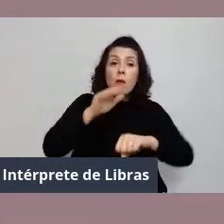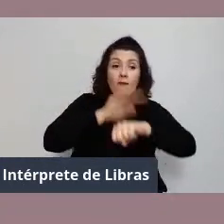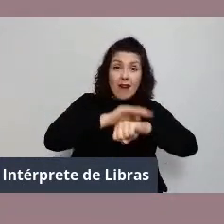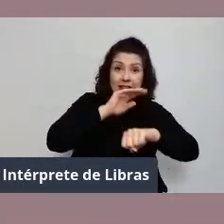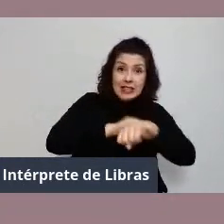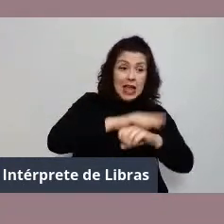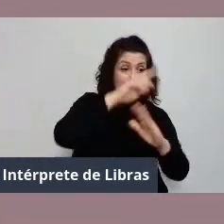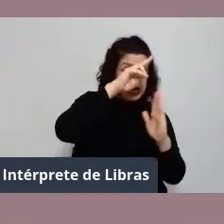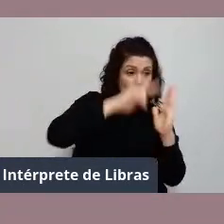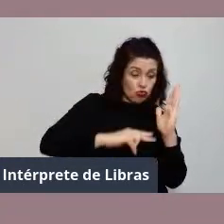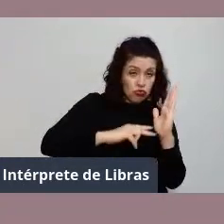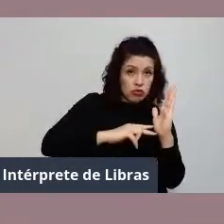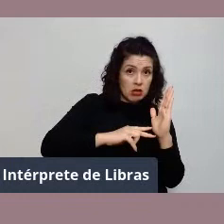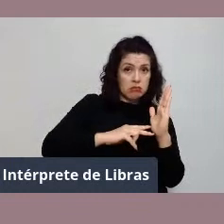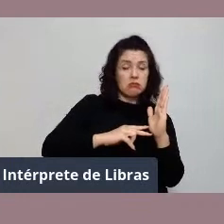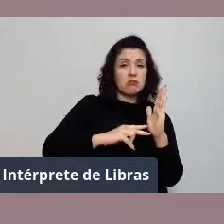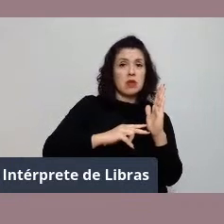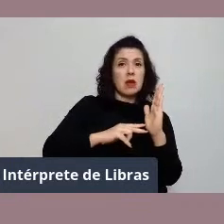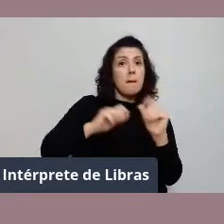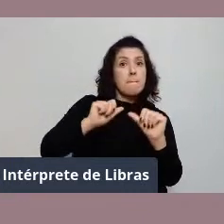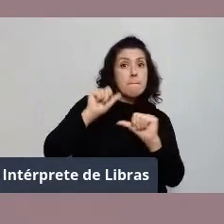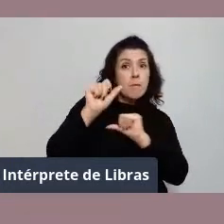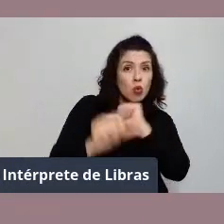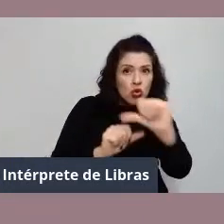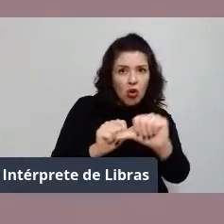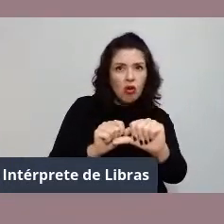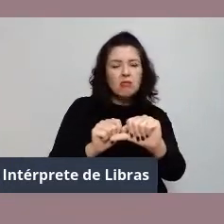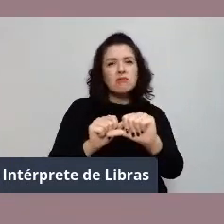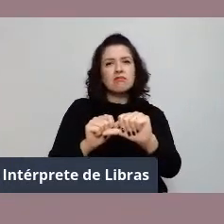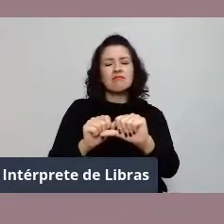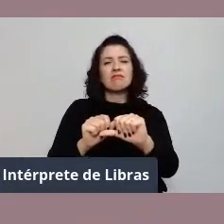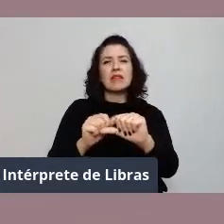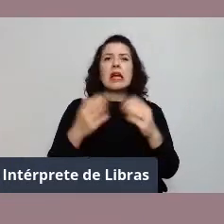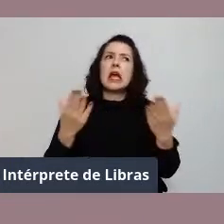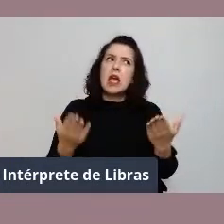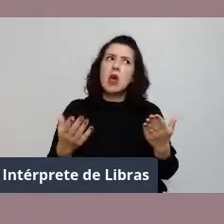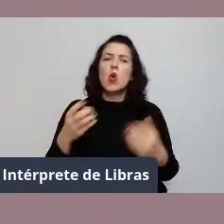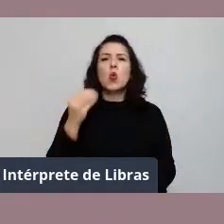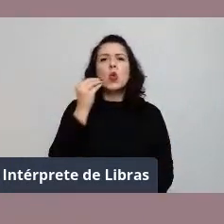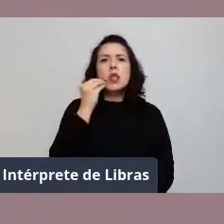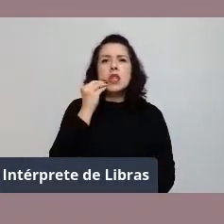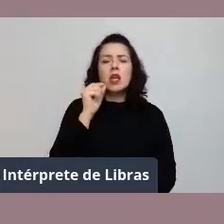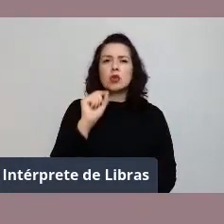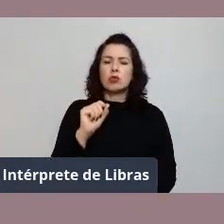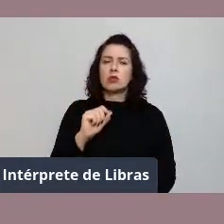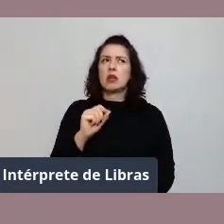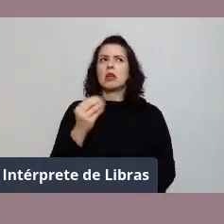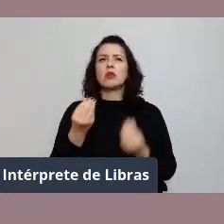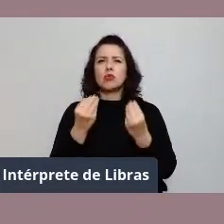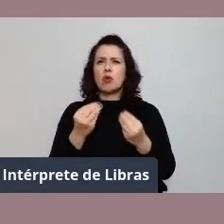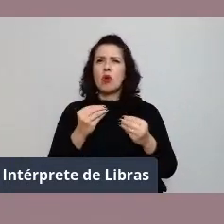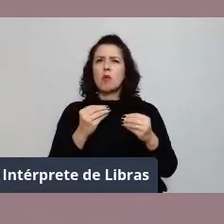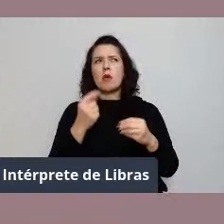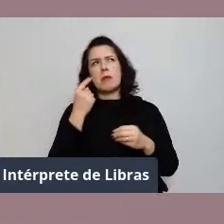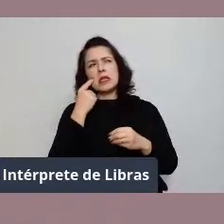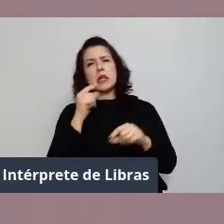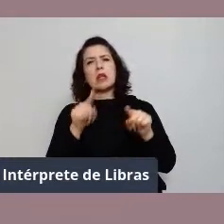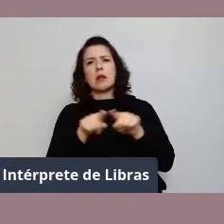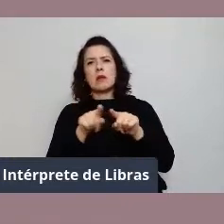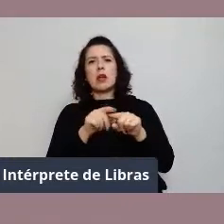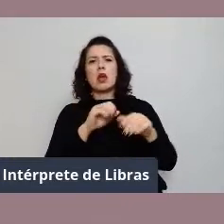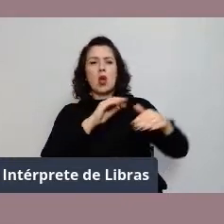Vou tentando, de algum modo, sobrepor a organização do arquivo, né? Todo arquivo tem